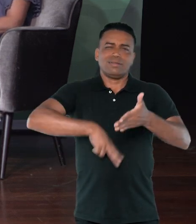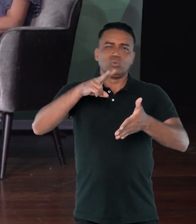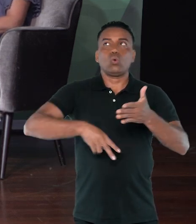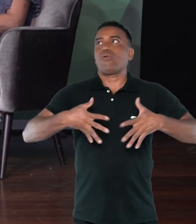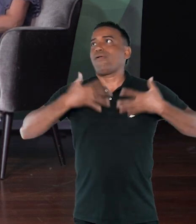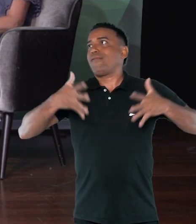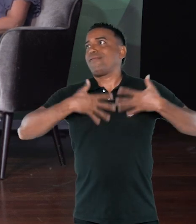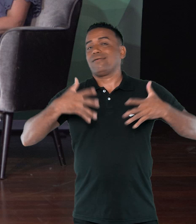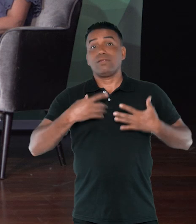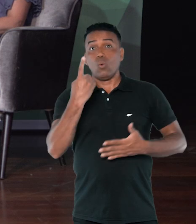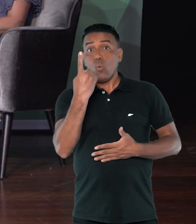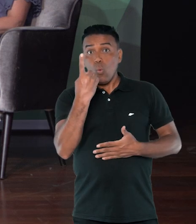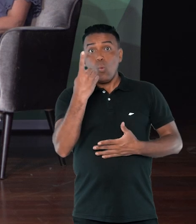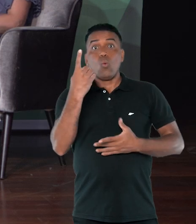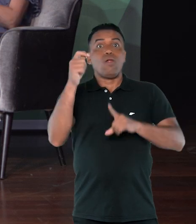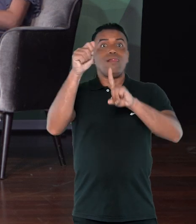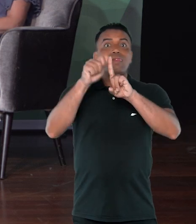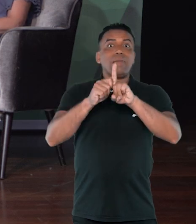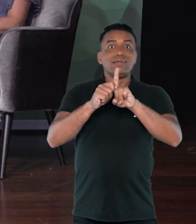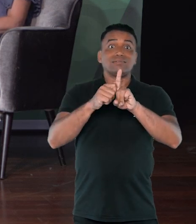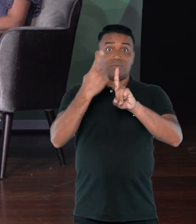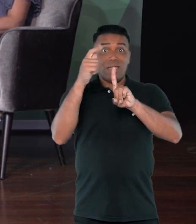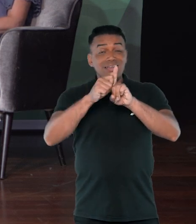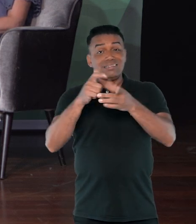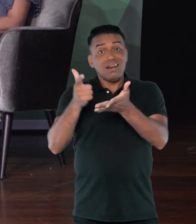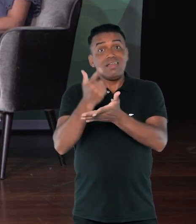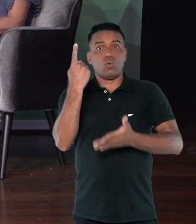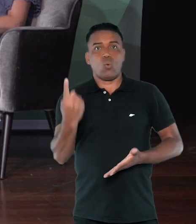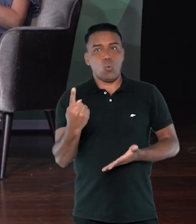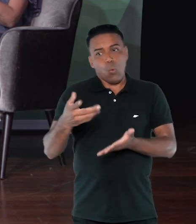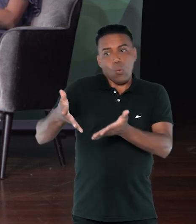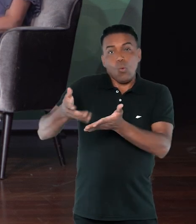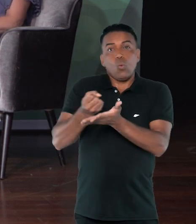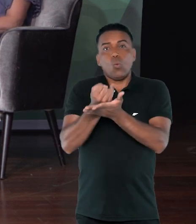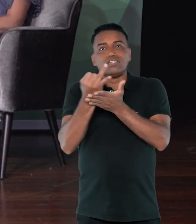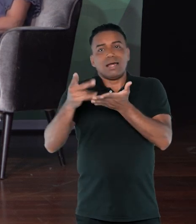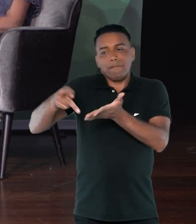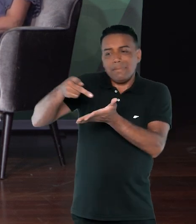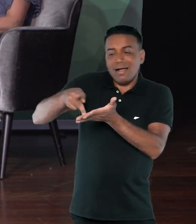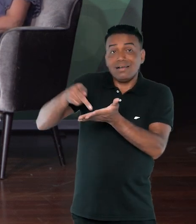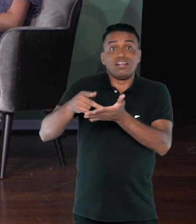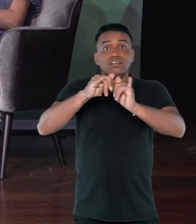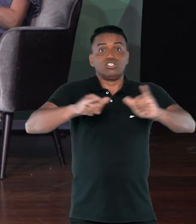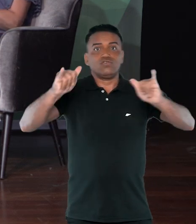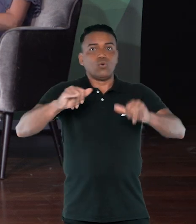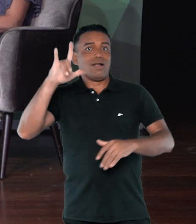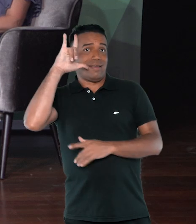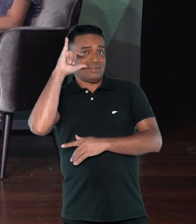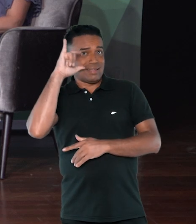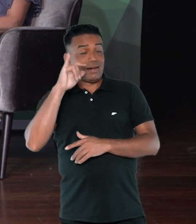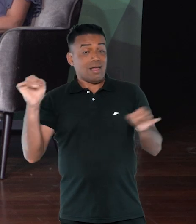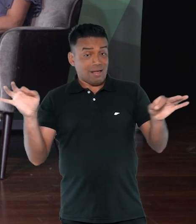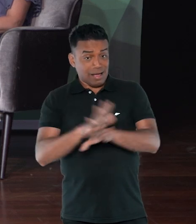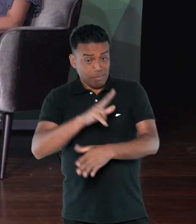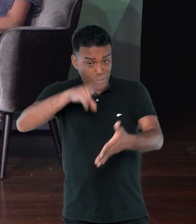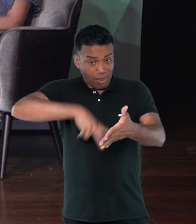De ler pelo menos um livro por mês, dependendo do número de páginas, e divulgá-los no Instagram. Eu sempre que acabo de ler um